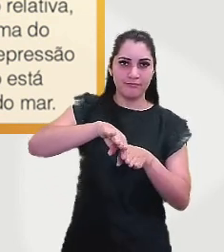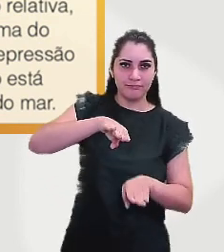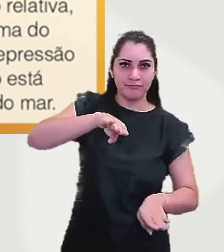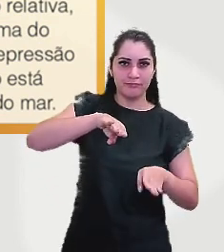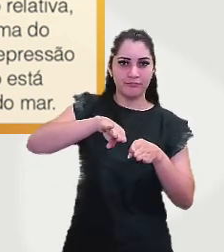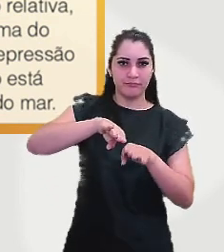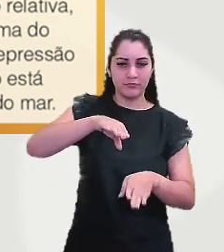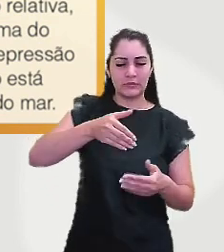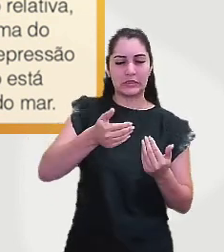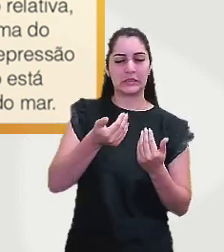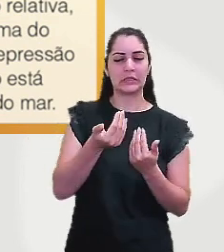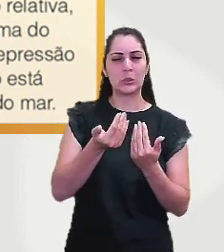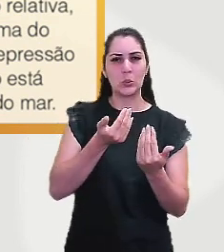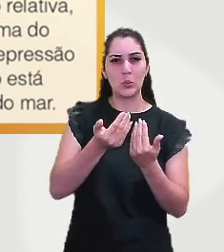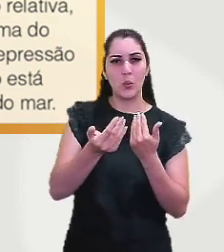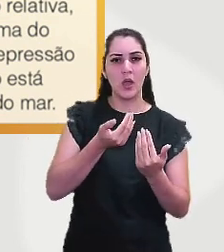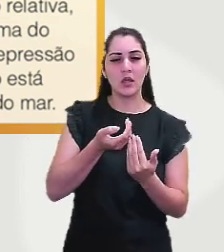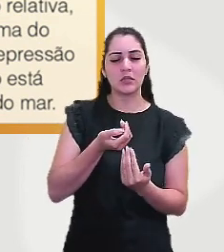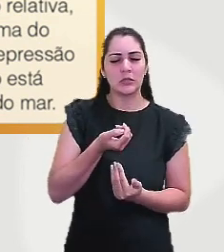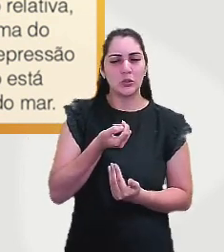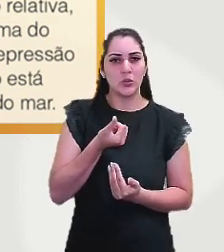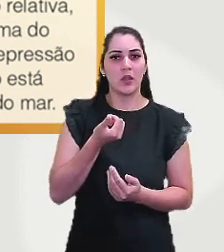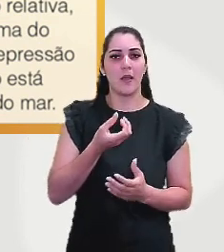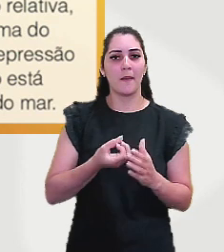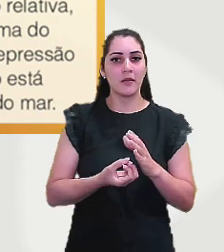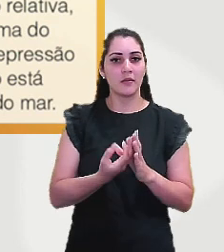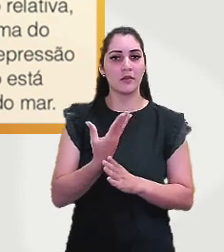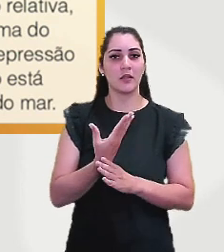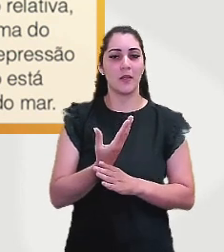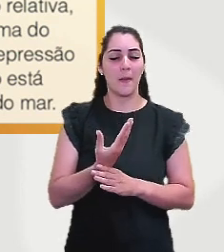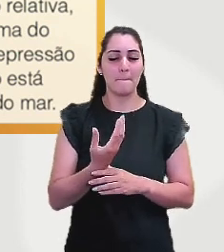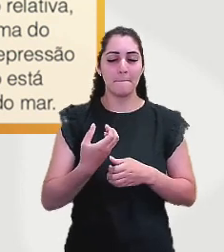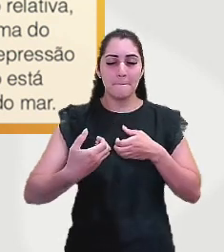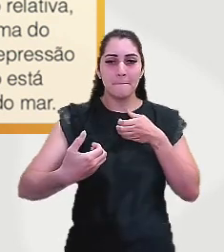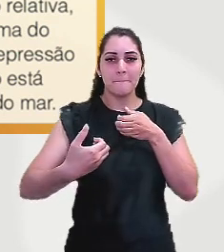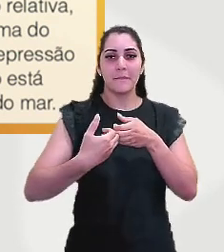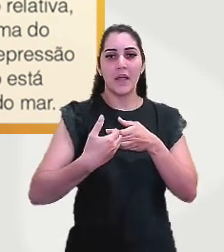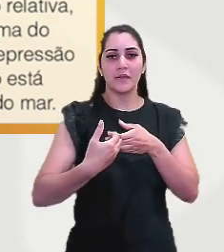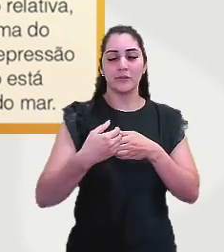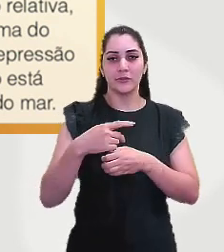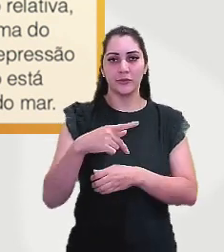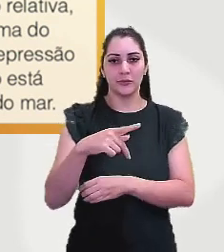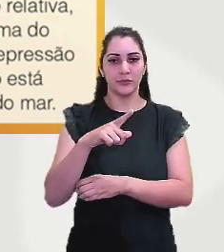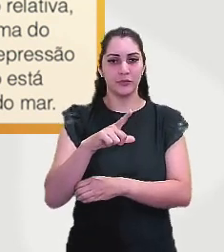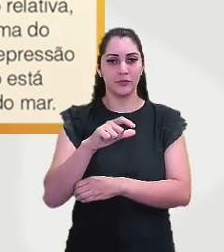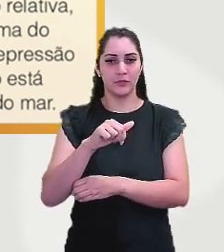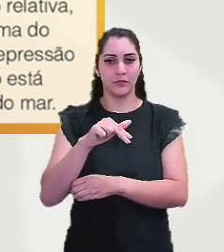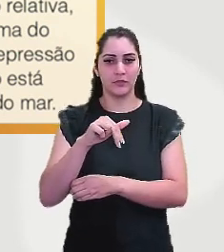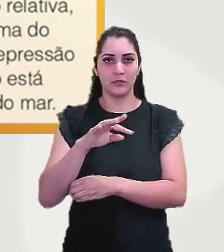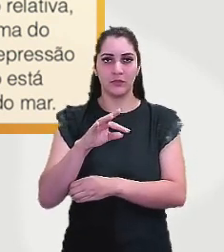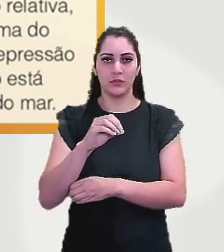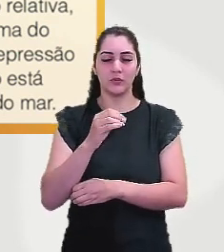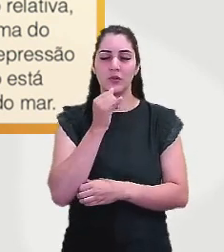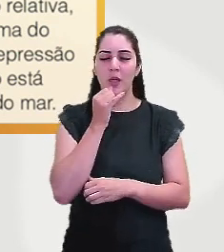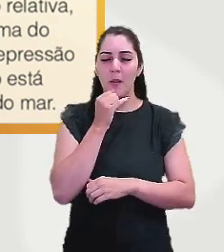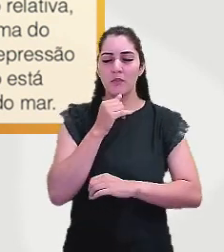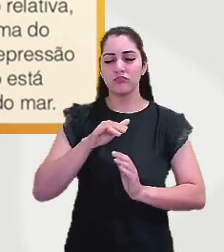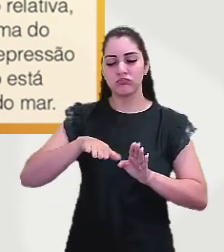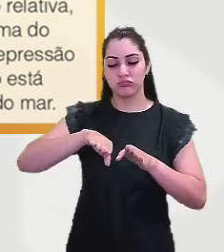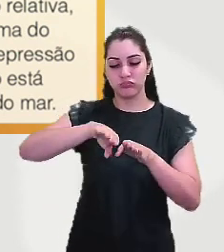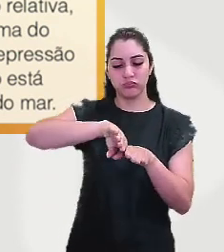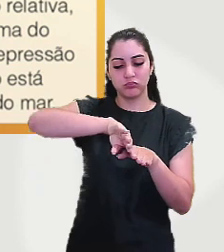um penhasco que geralmente surge nas bordas do Planalto. Então, você tem um desnível ali subindo, né, em relação ao nível